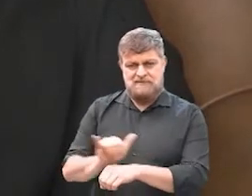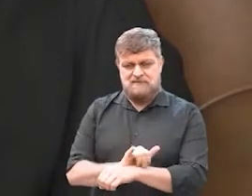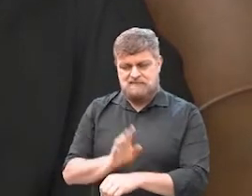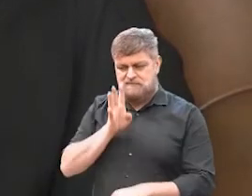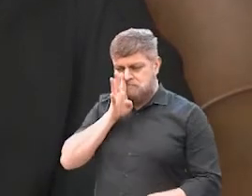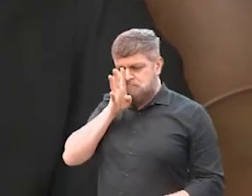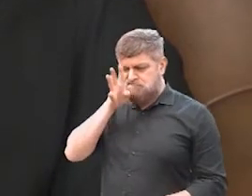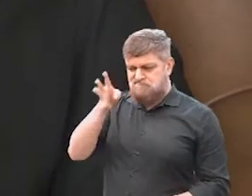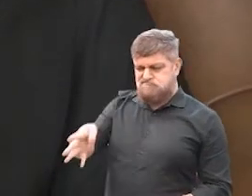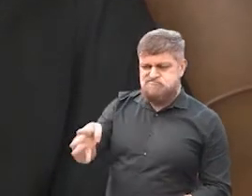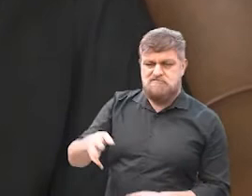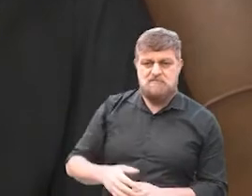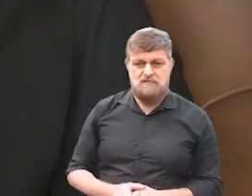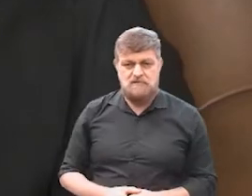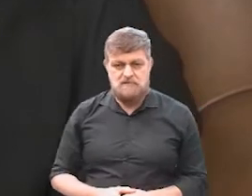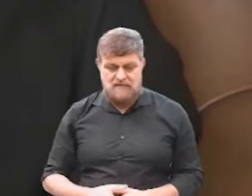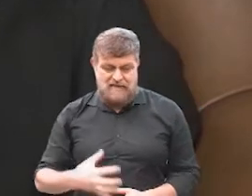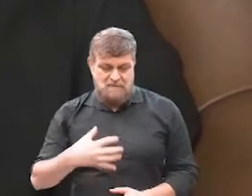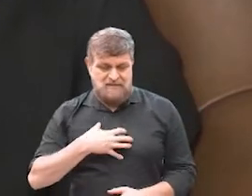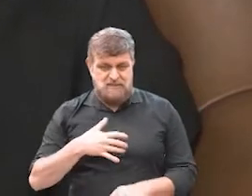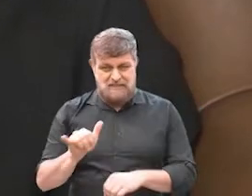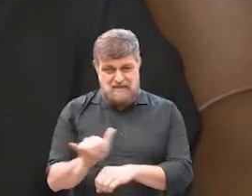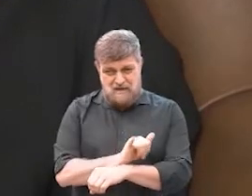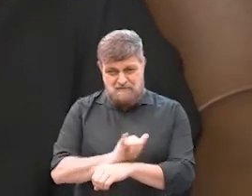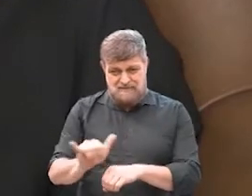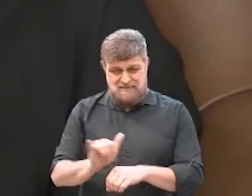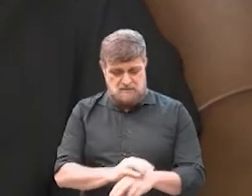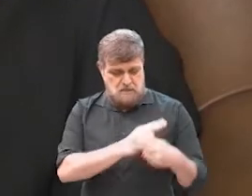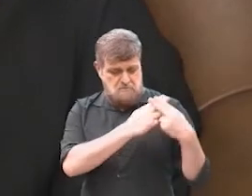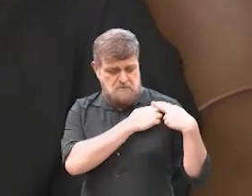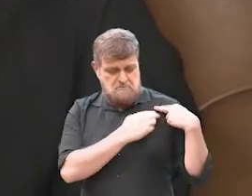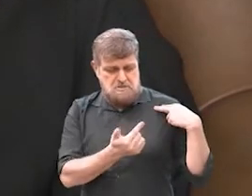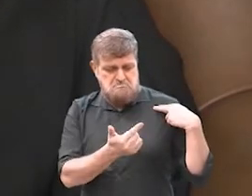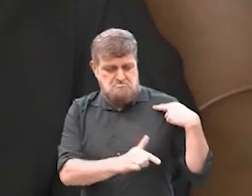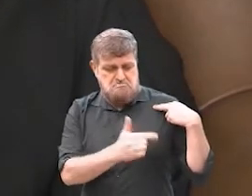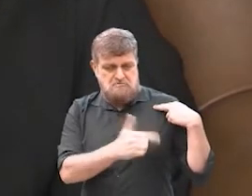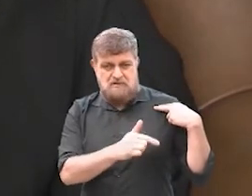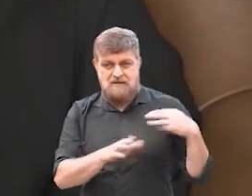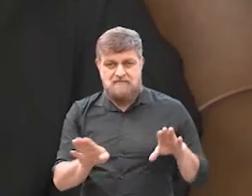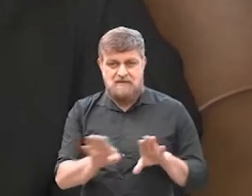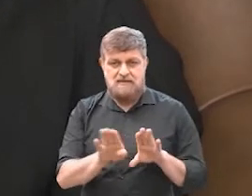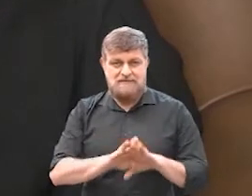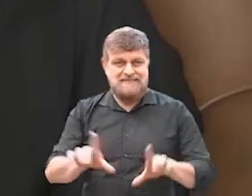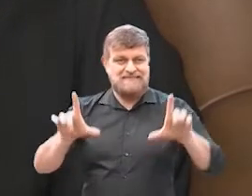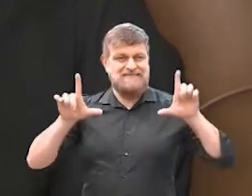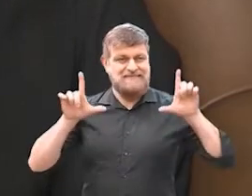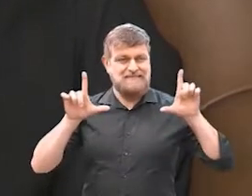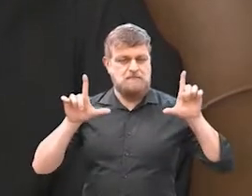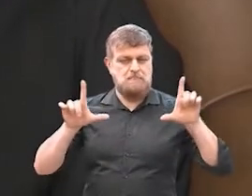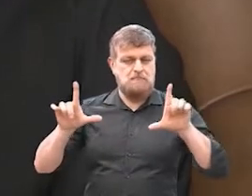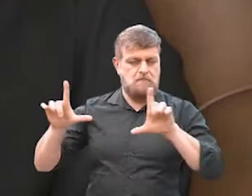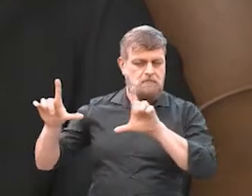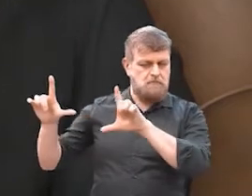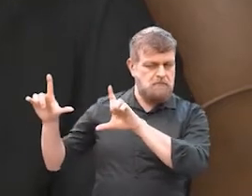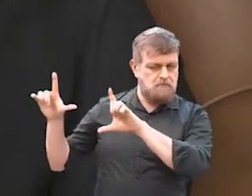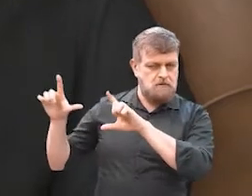forma bastante insidiosa, uma forma descompromissada e, por que não dizer, um